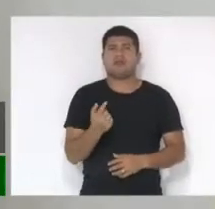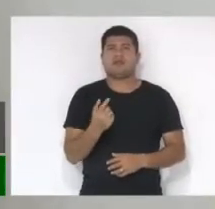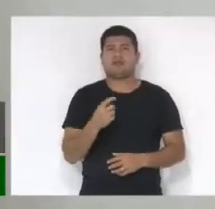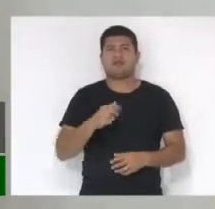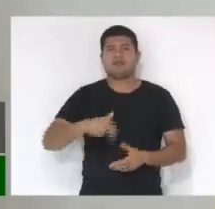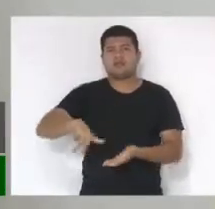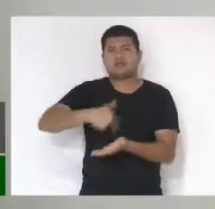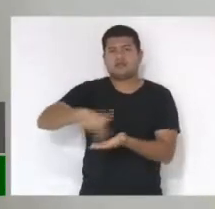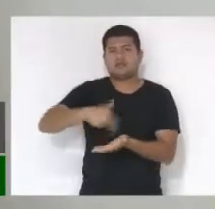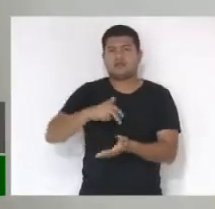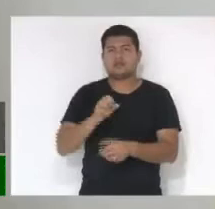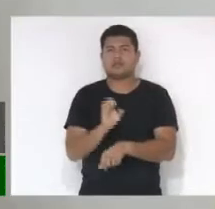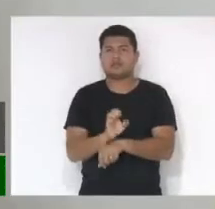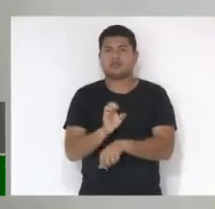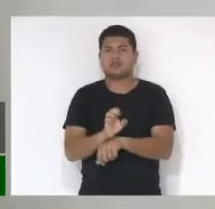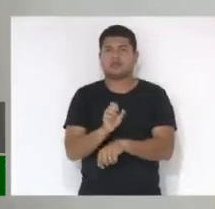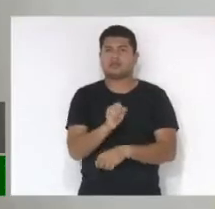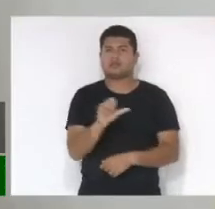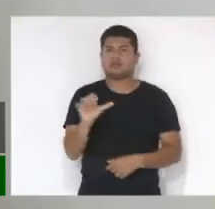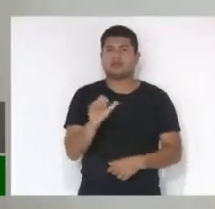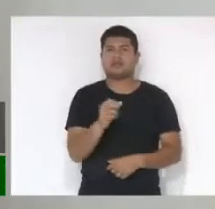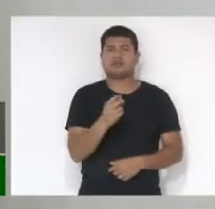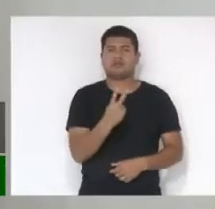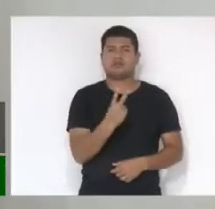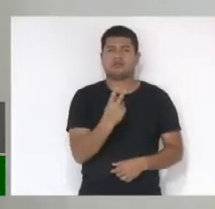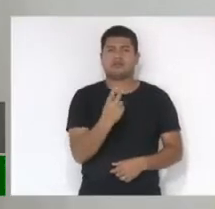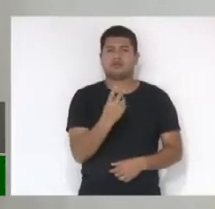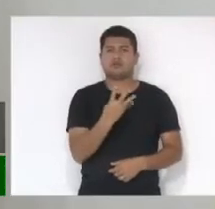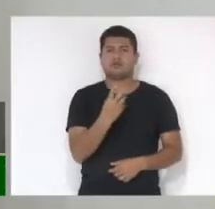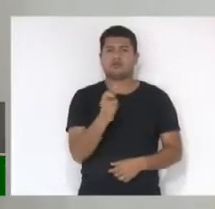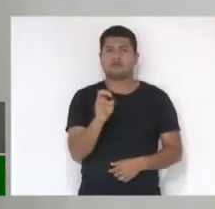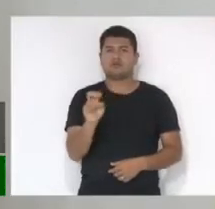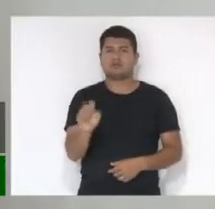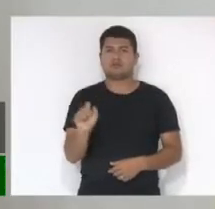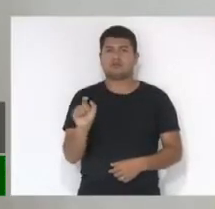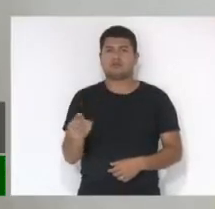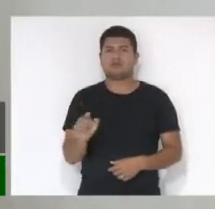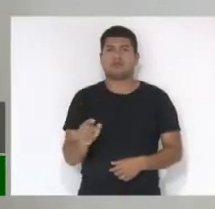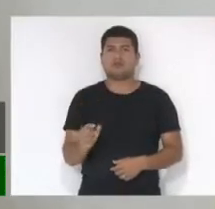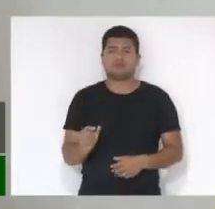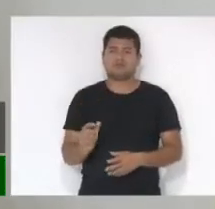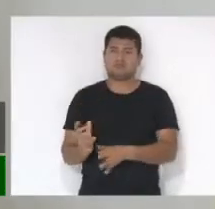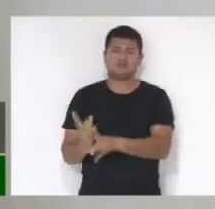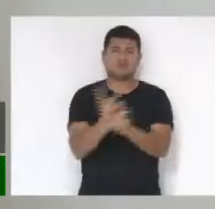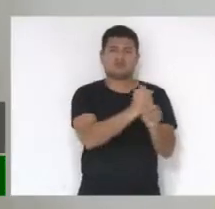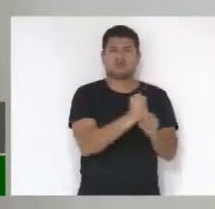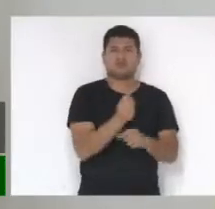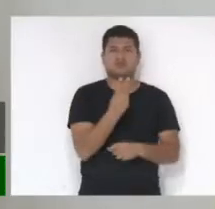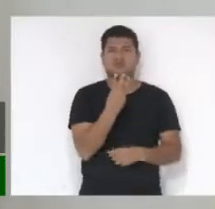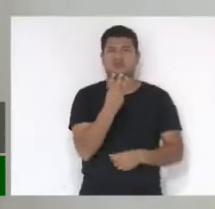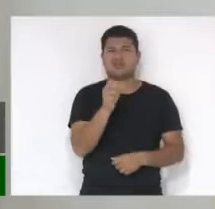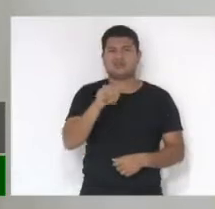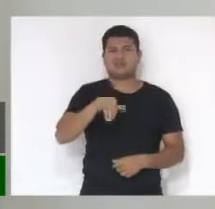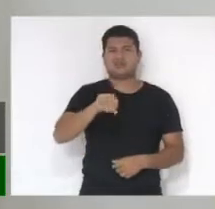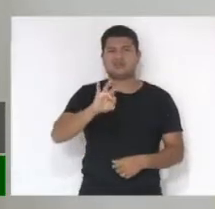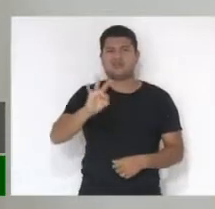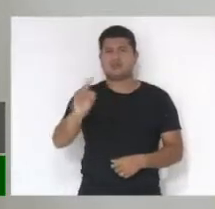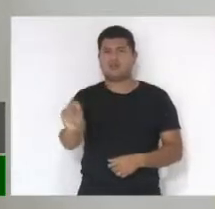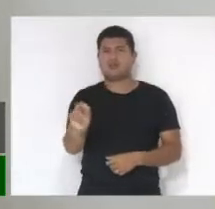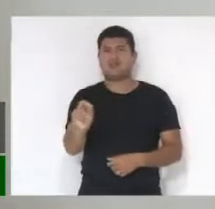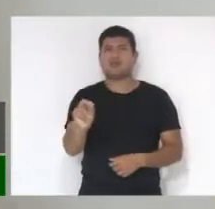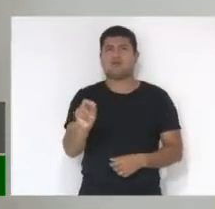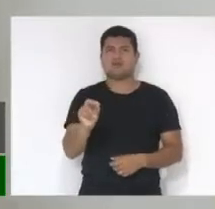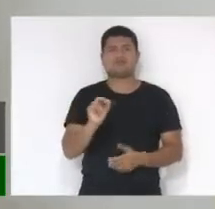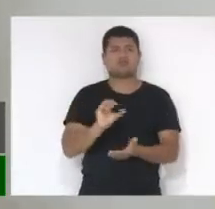reais. Nós estamos falando aí de aproximadamente um pouco mais de 3 milhões de reais que foram investidos nos eventos esportivos de Santa